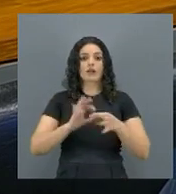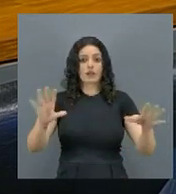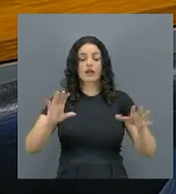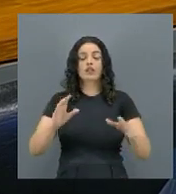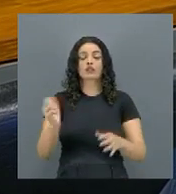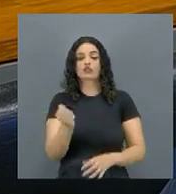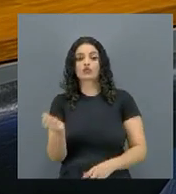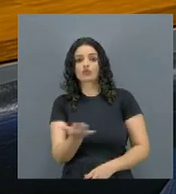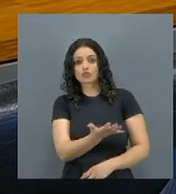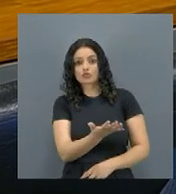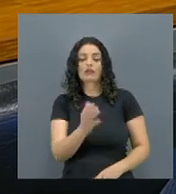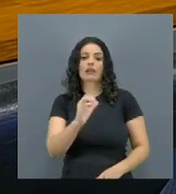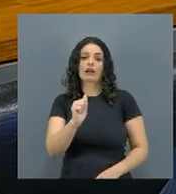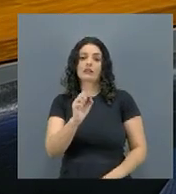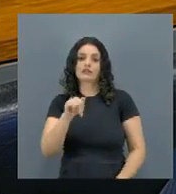cassinos, bingos,